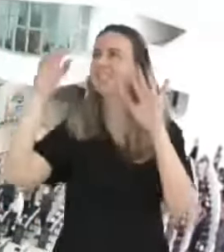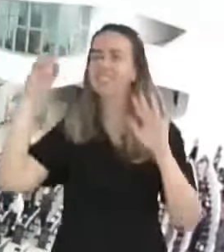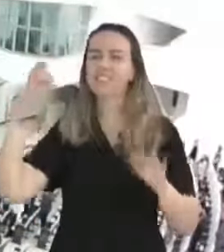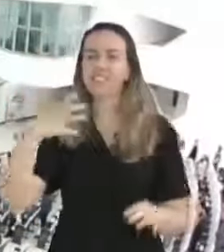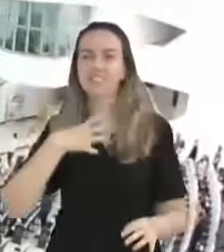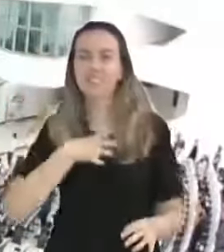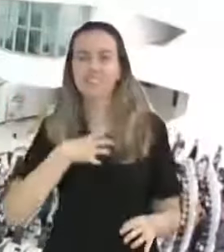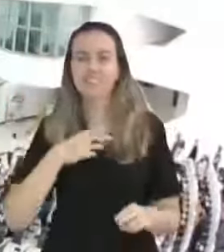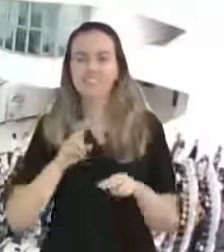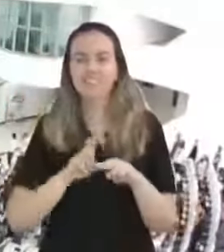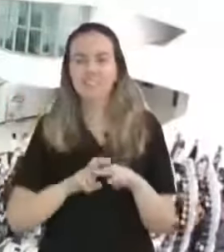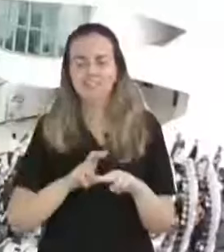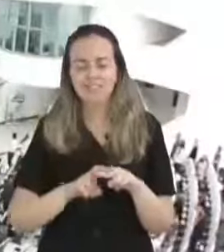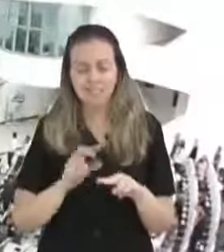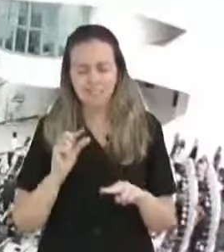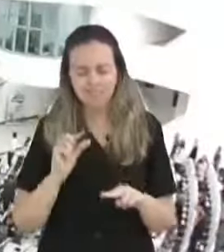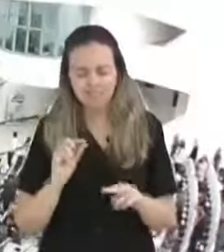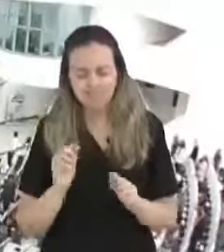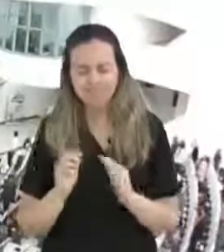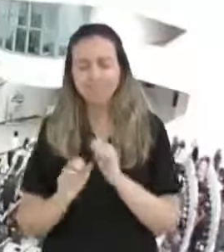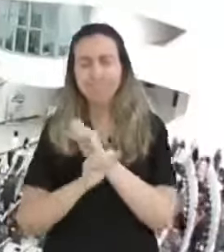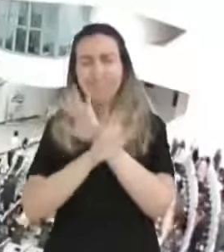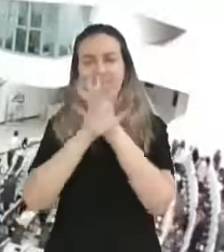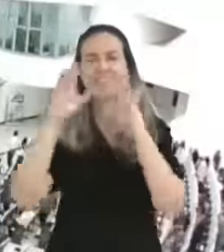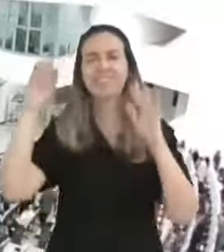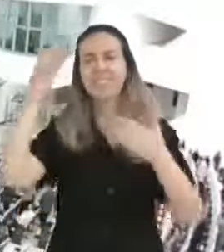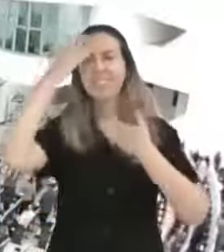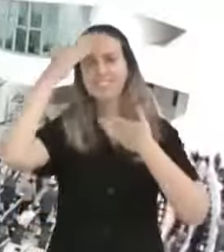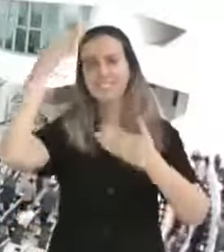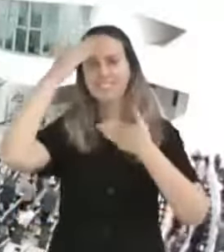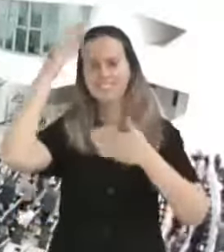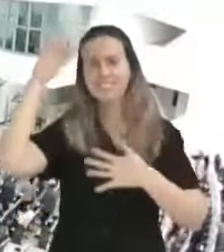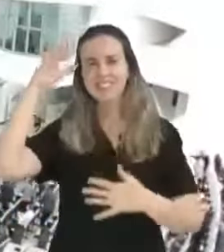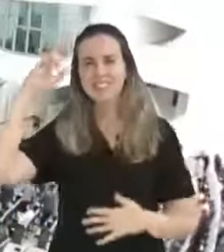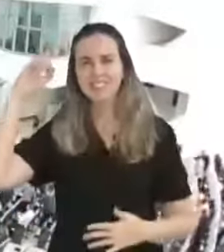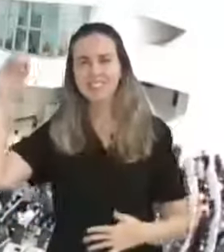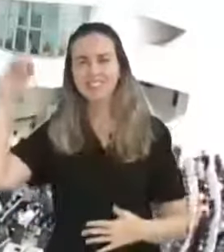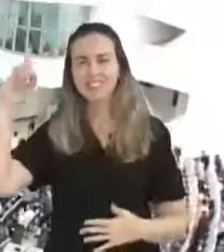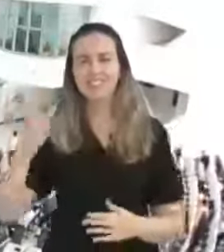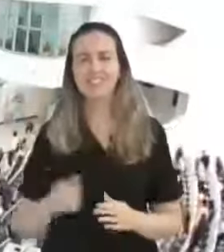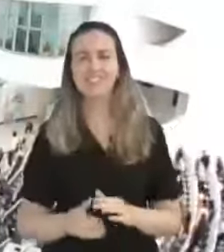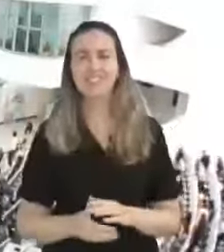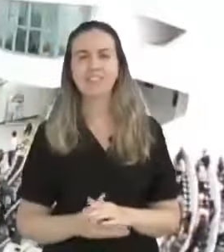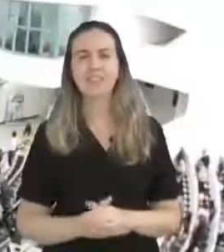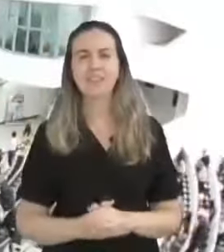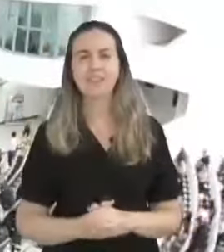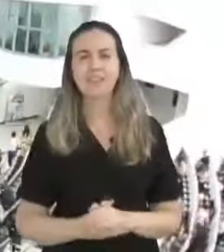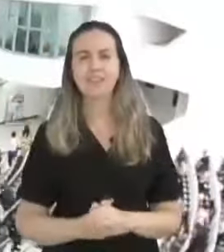Sente-se um minutinho dando glória. Sente-se um minutinho adorando.